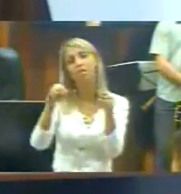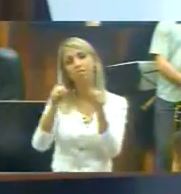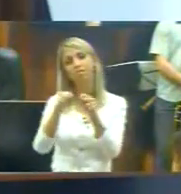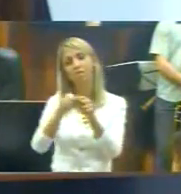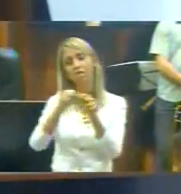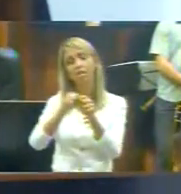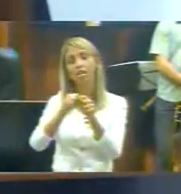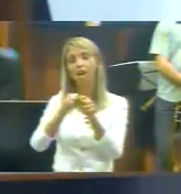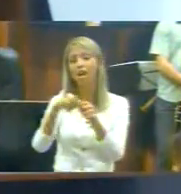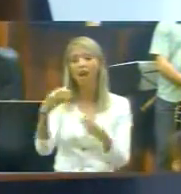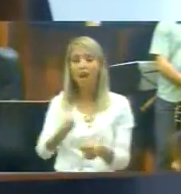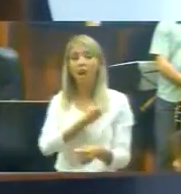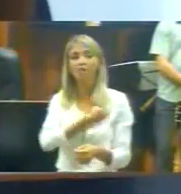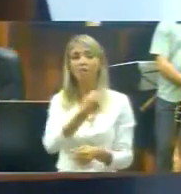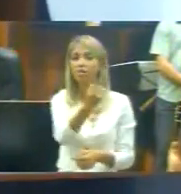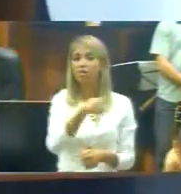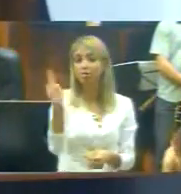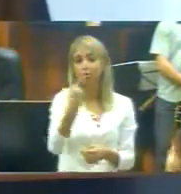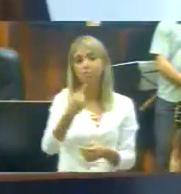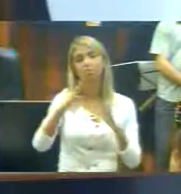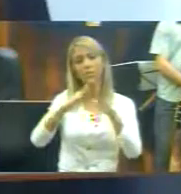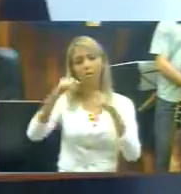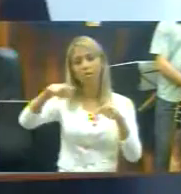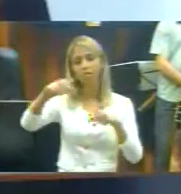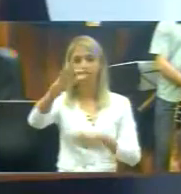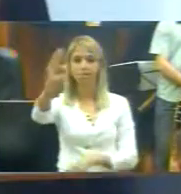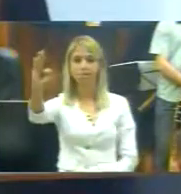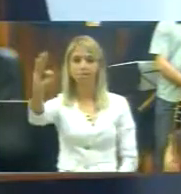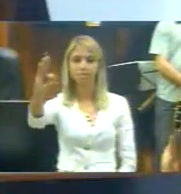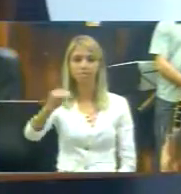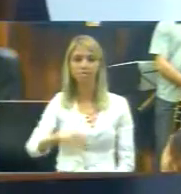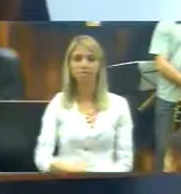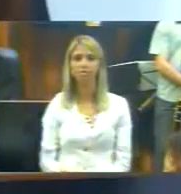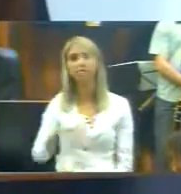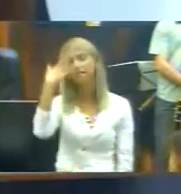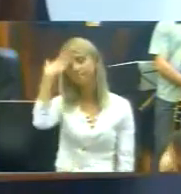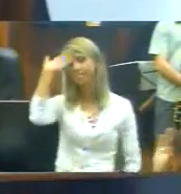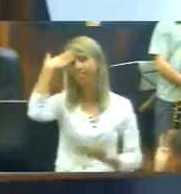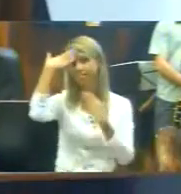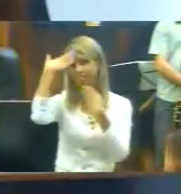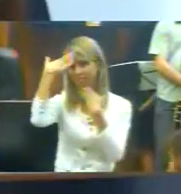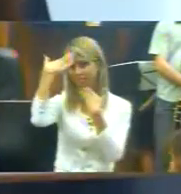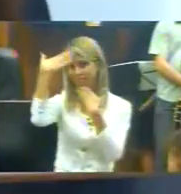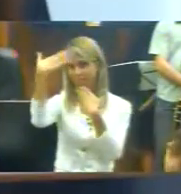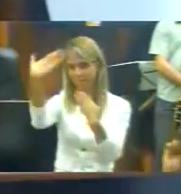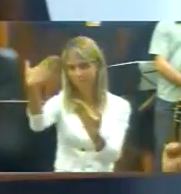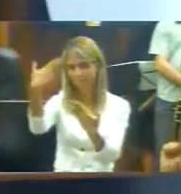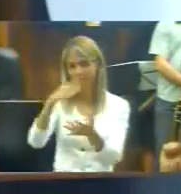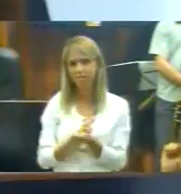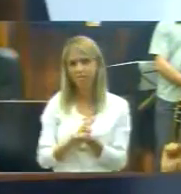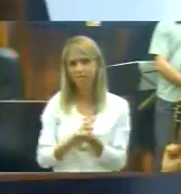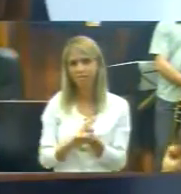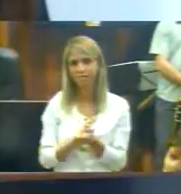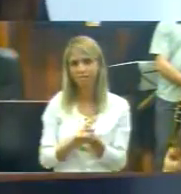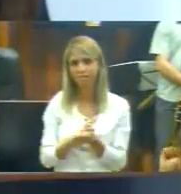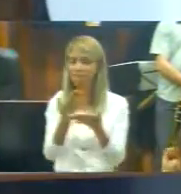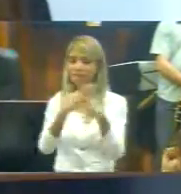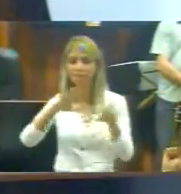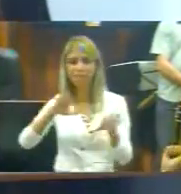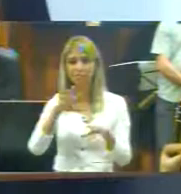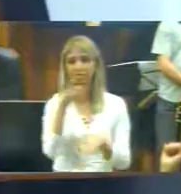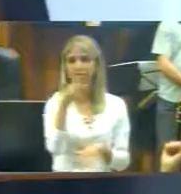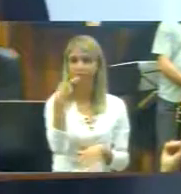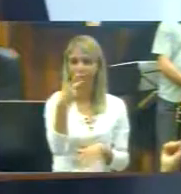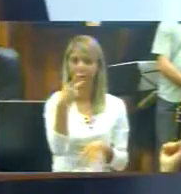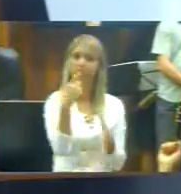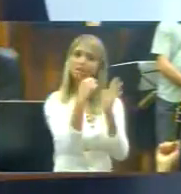a vida de todos que vivem em Cabo Frio. Muito obrigada. E fecho essa minha breve fala com